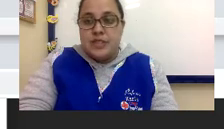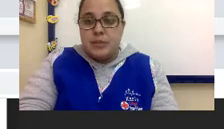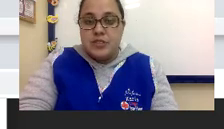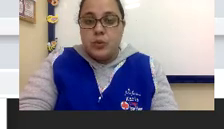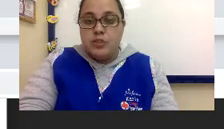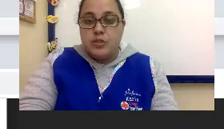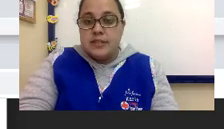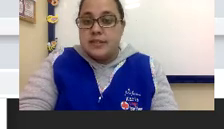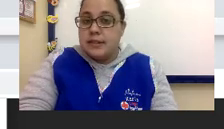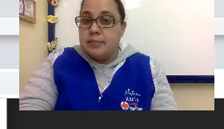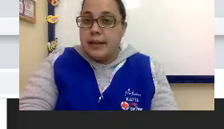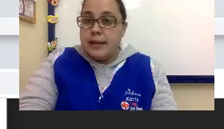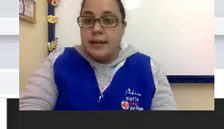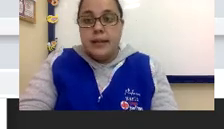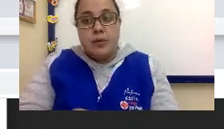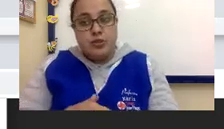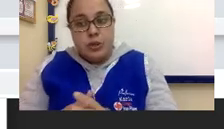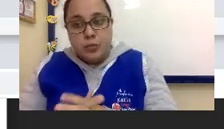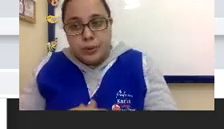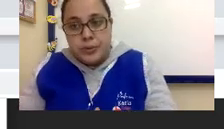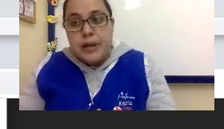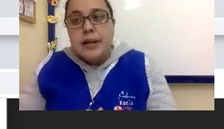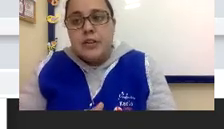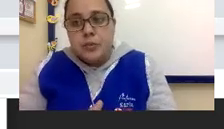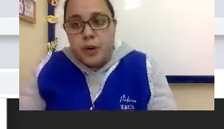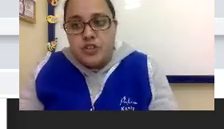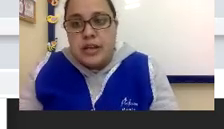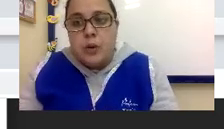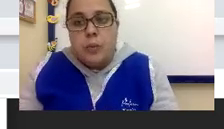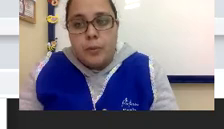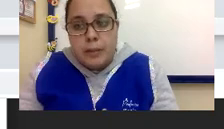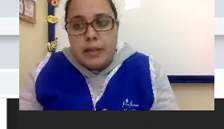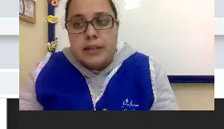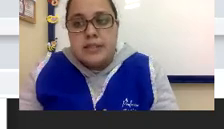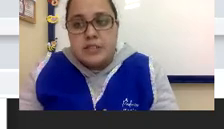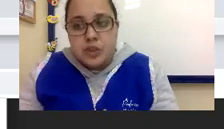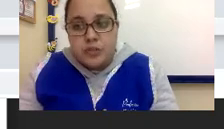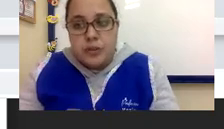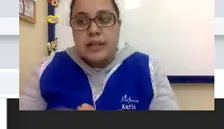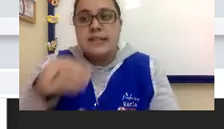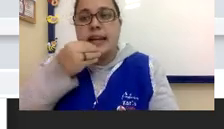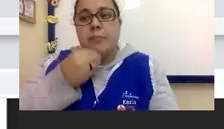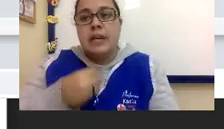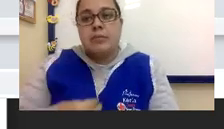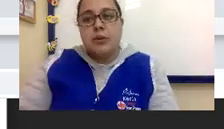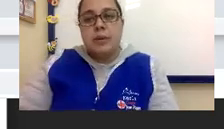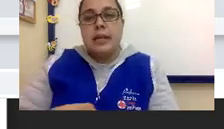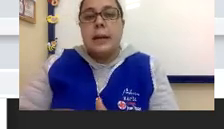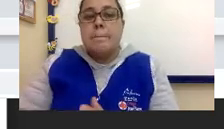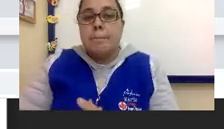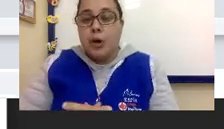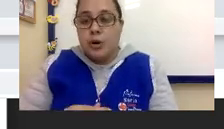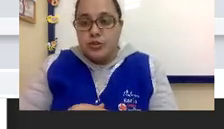nós temos algumas coisinhas que também não ajudam muito. Isso pode dar algum probleminha nesse esôfago e nesse caminho da